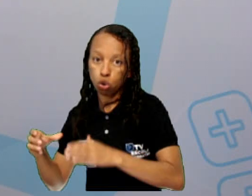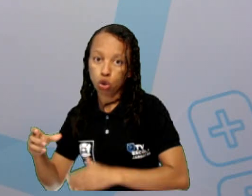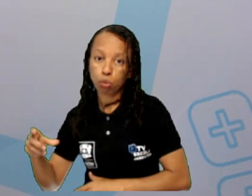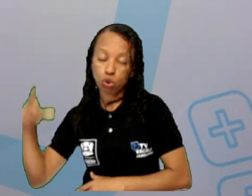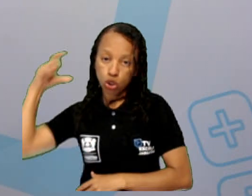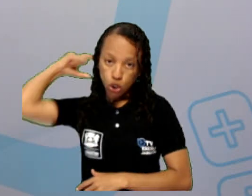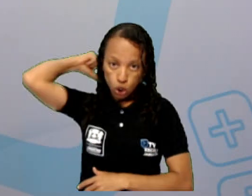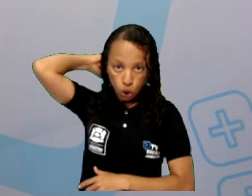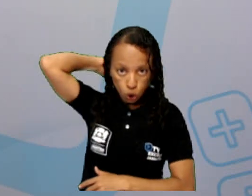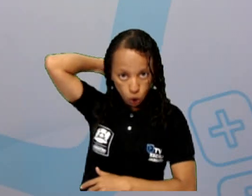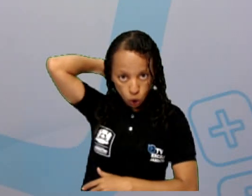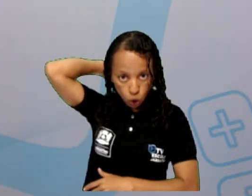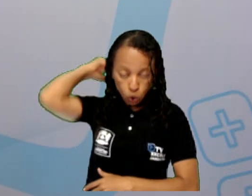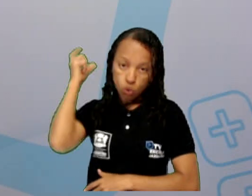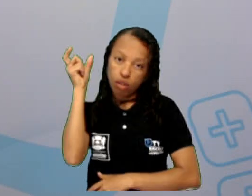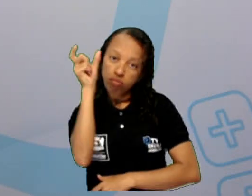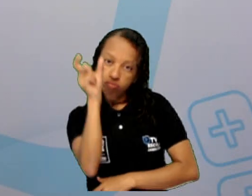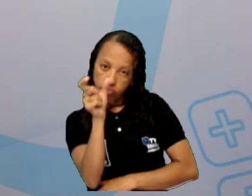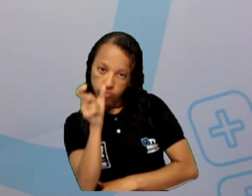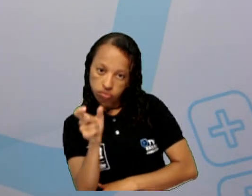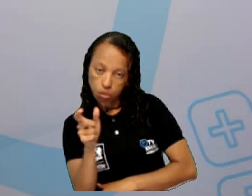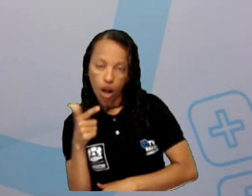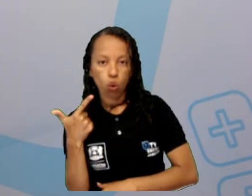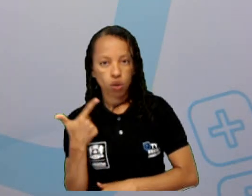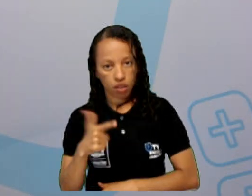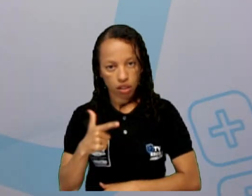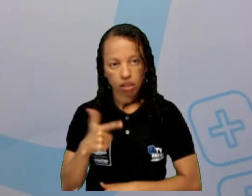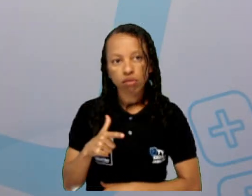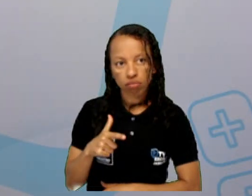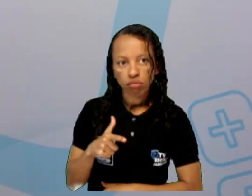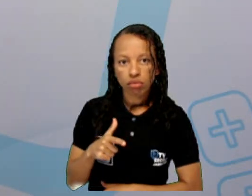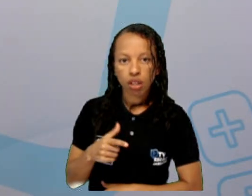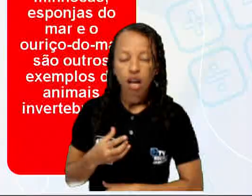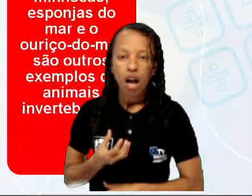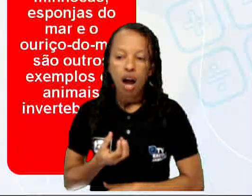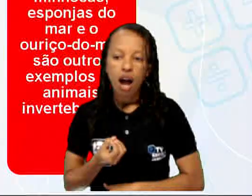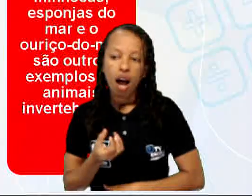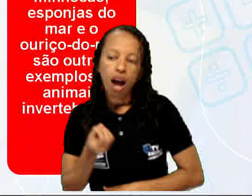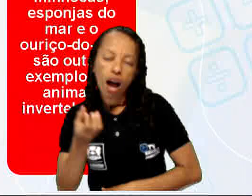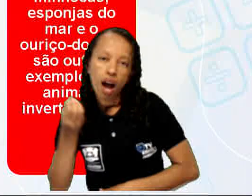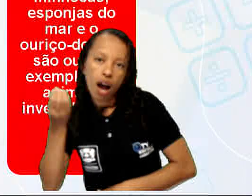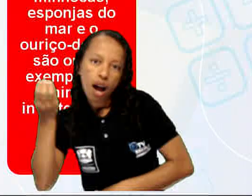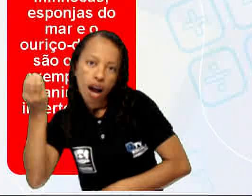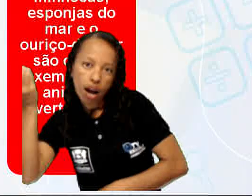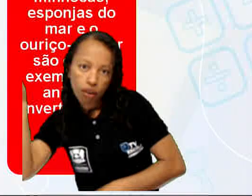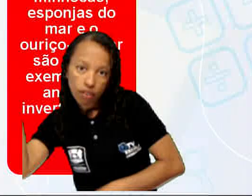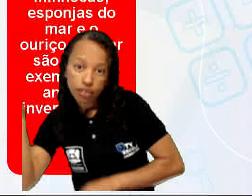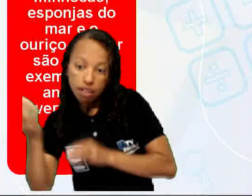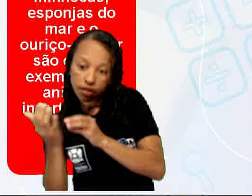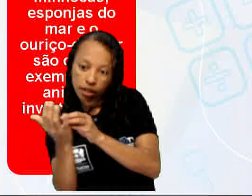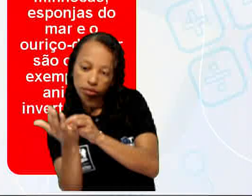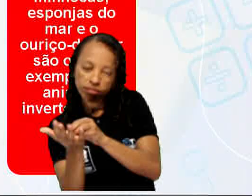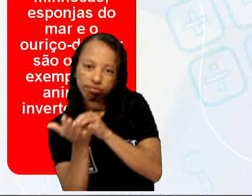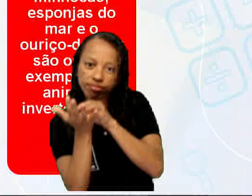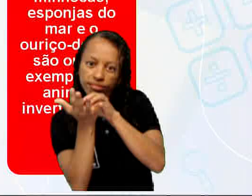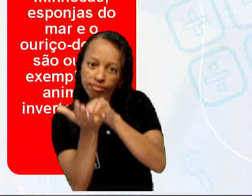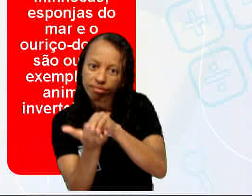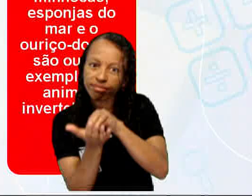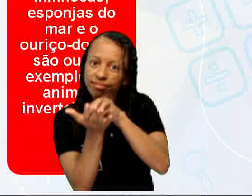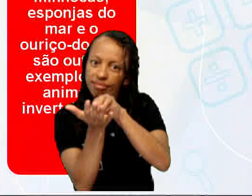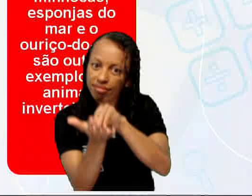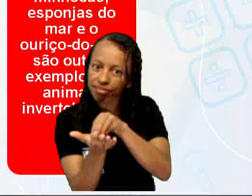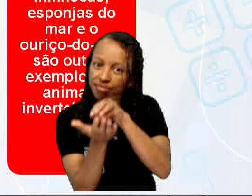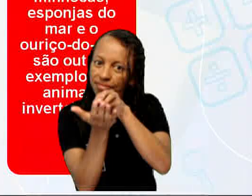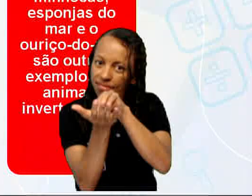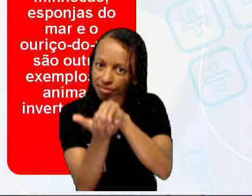como águas-vivas, as caravelas, as minhocas, esponjas do mar, o ouriço do mar,